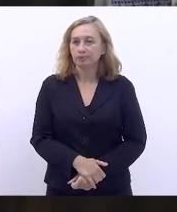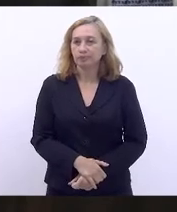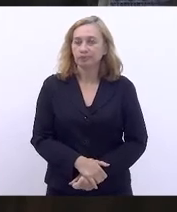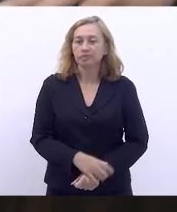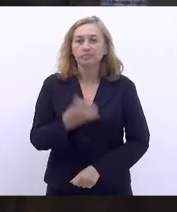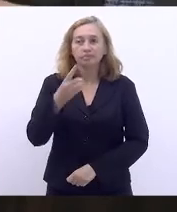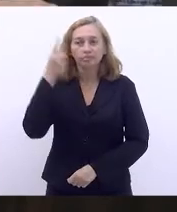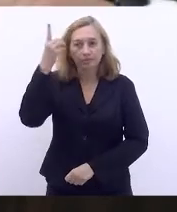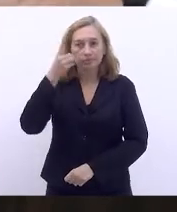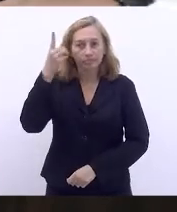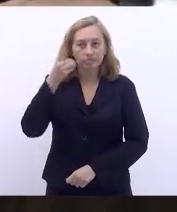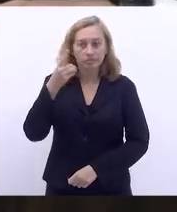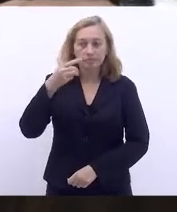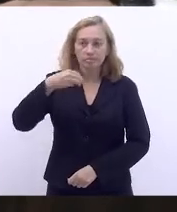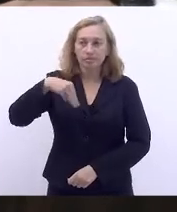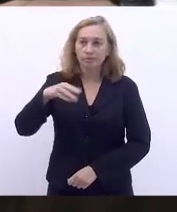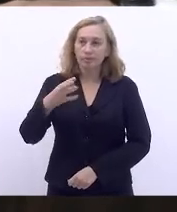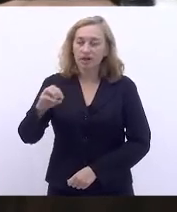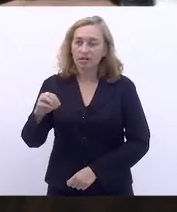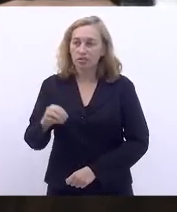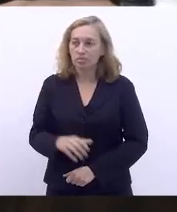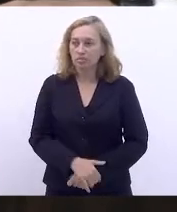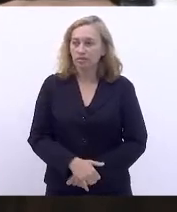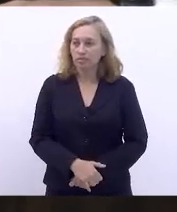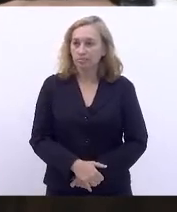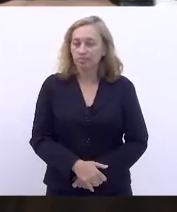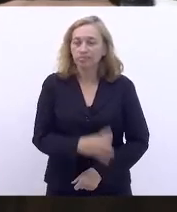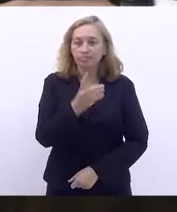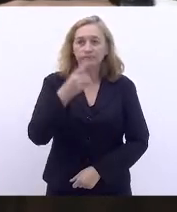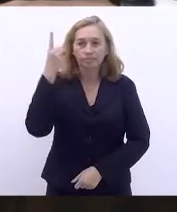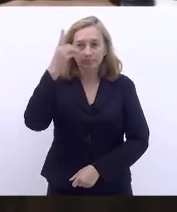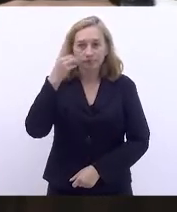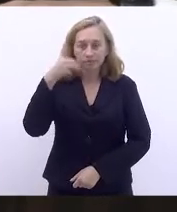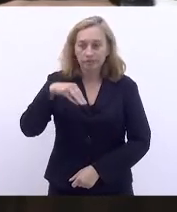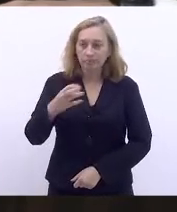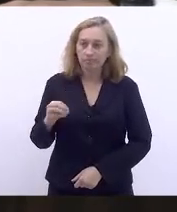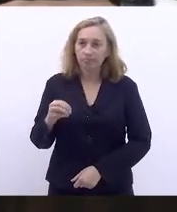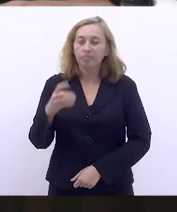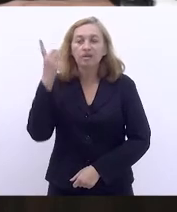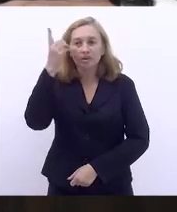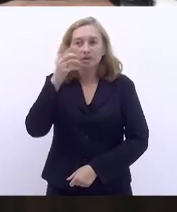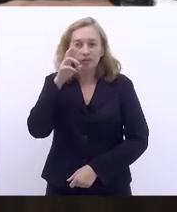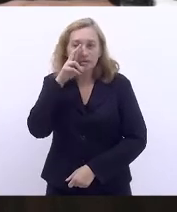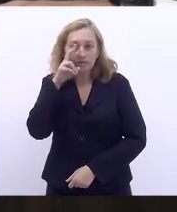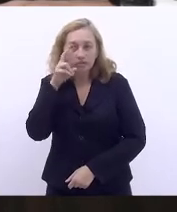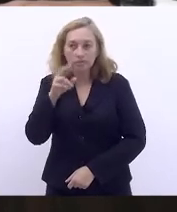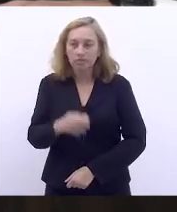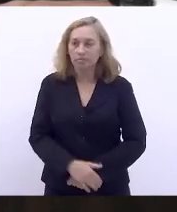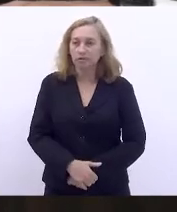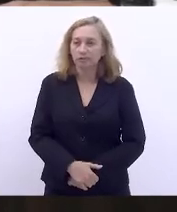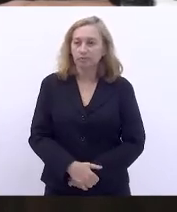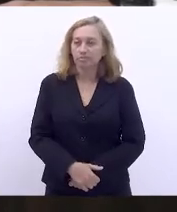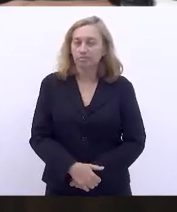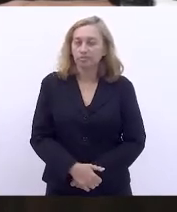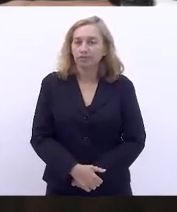deputado Márcio Canella. Deputado Márcio Canella. Deputado Rosenberg Reis.